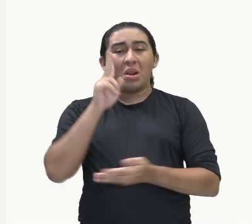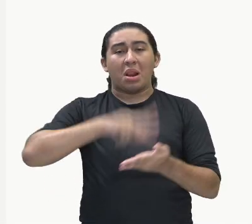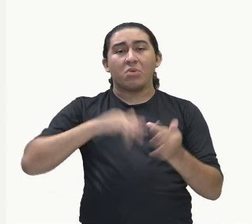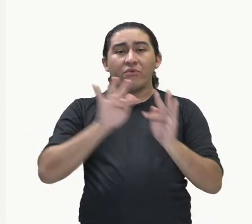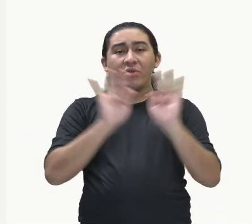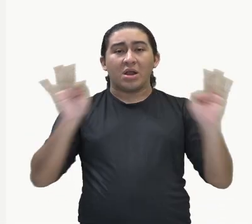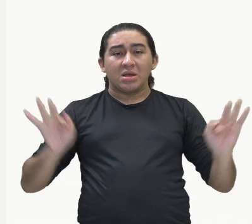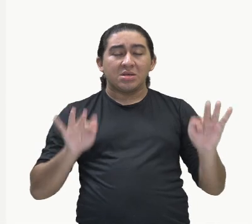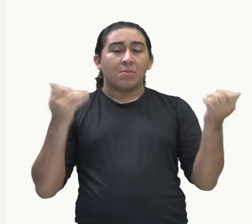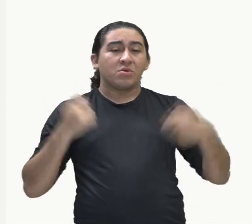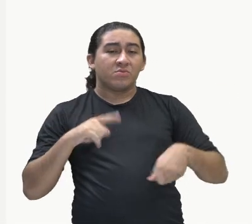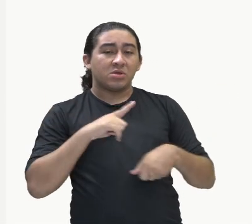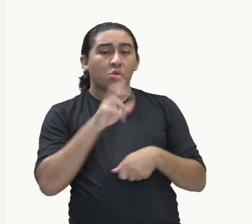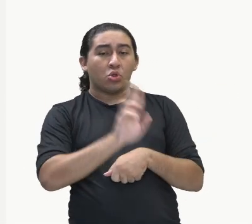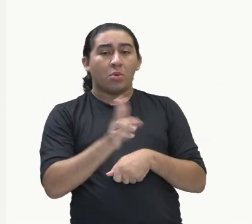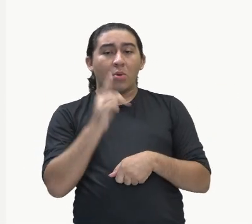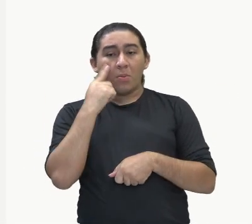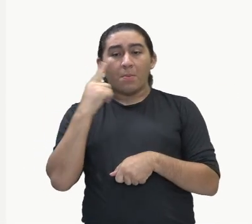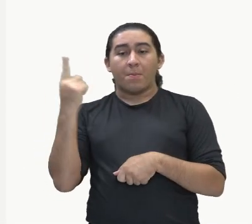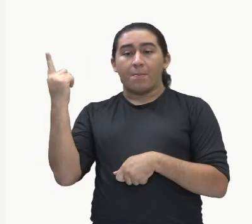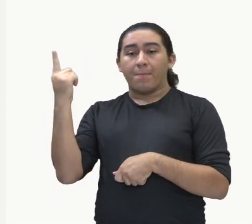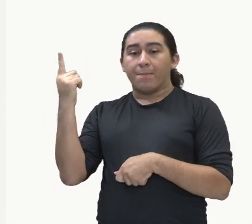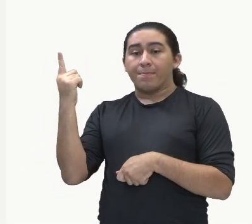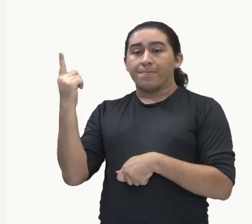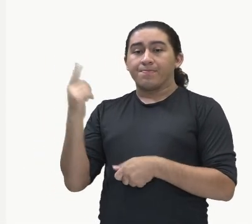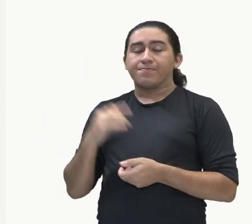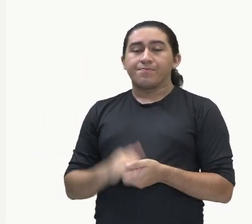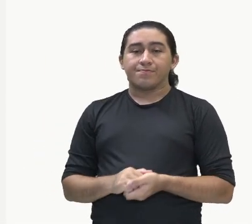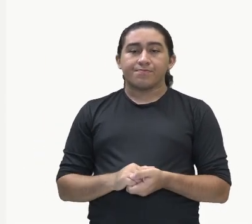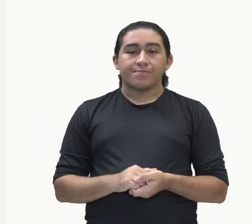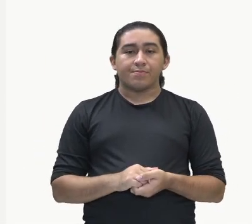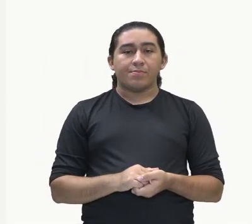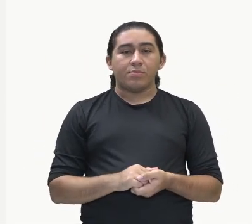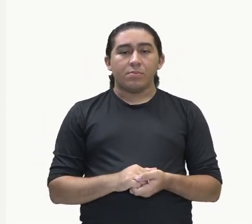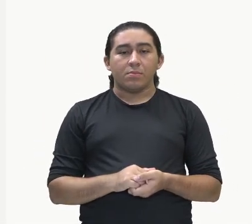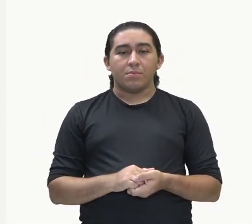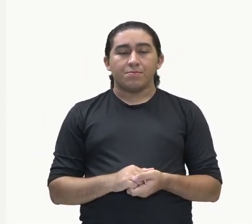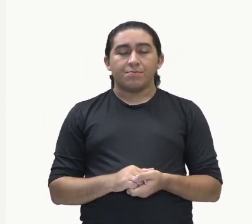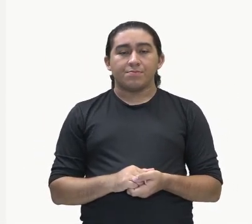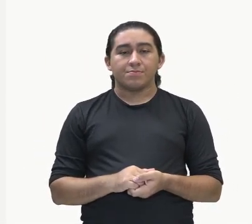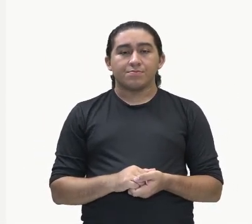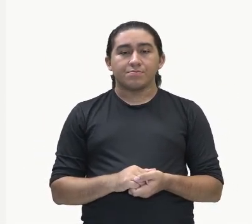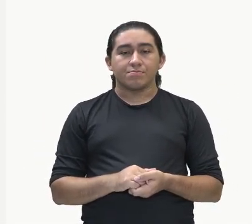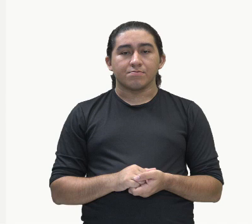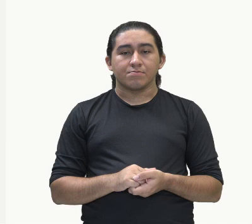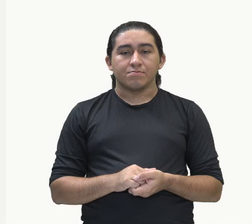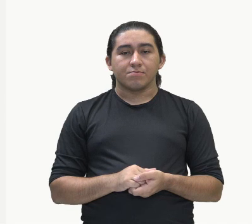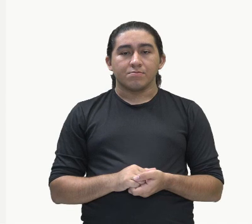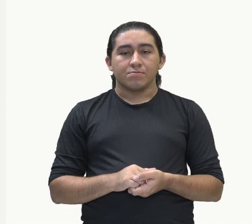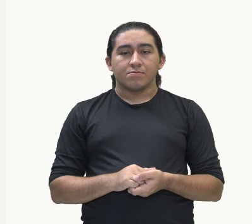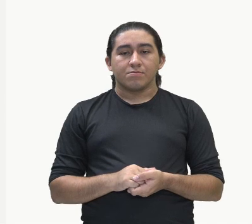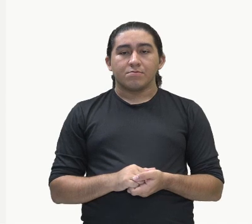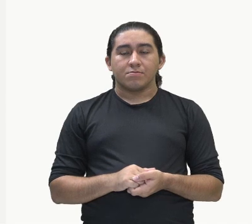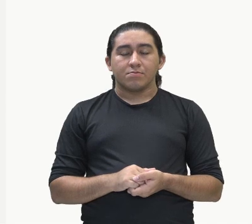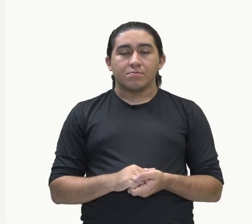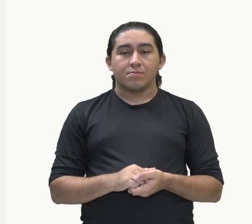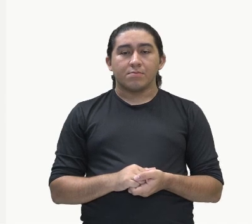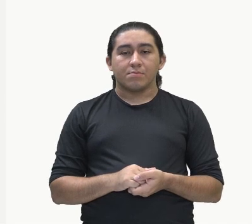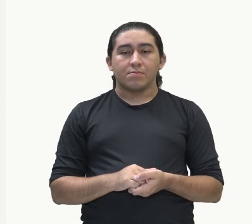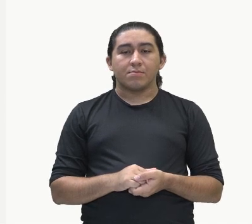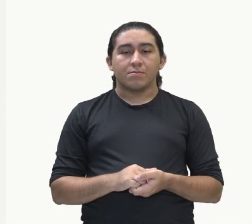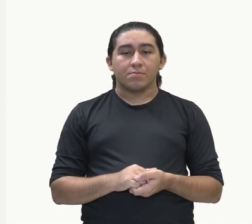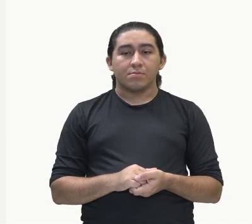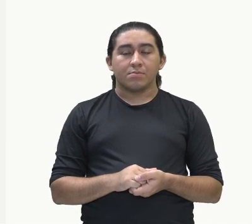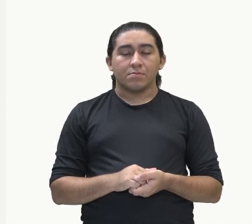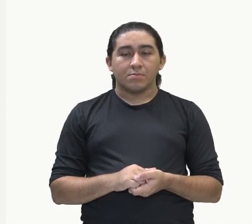estamos falando, são. Então, esses animais aqui, ou elephants or cheetah, são